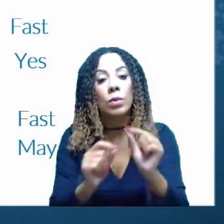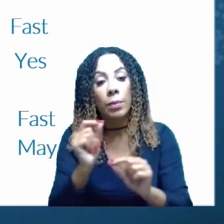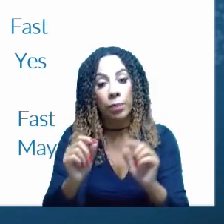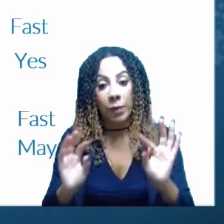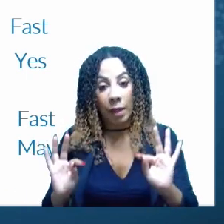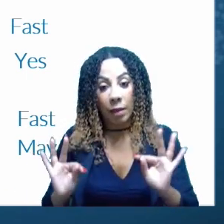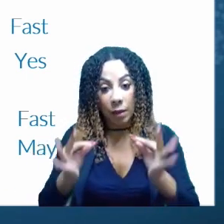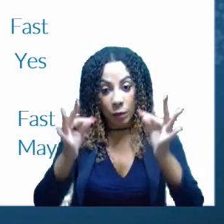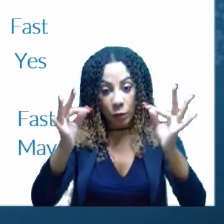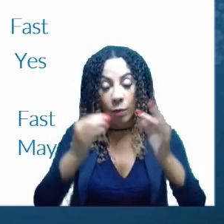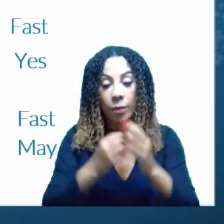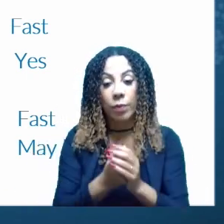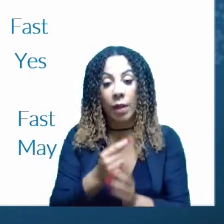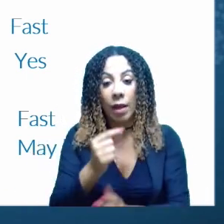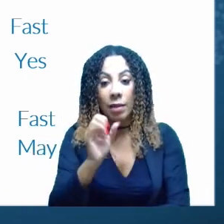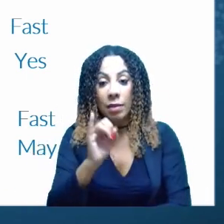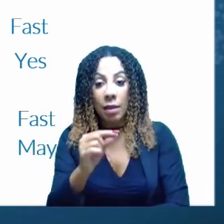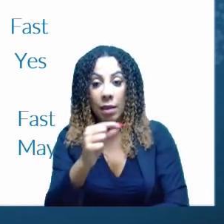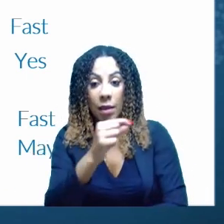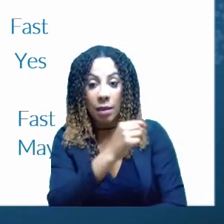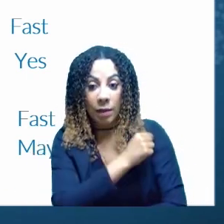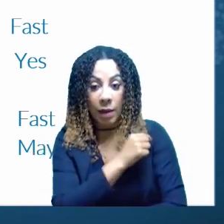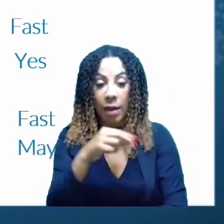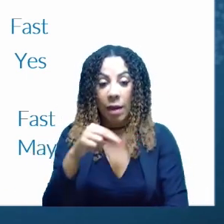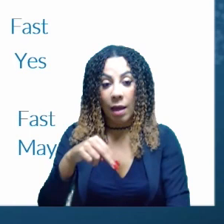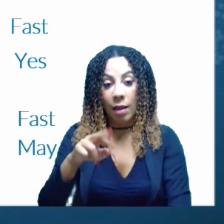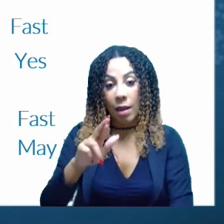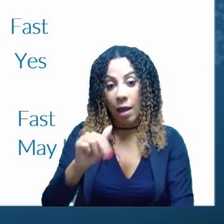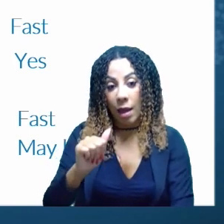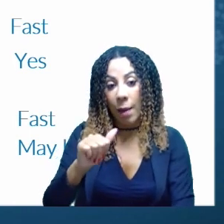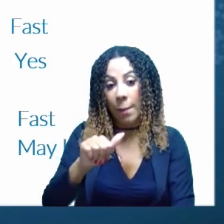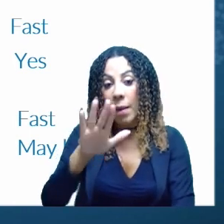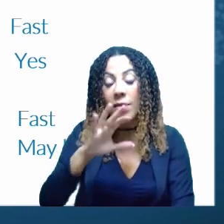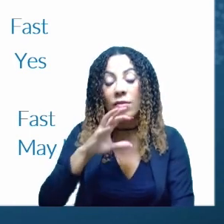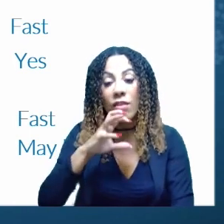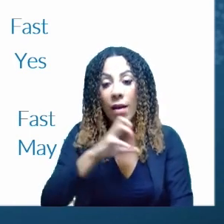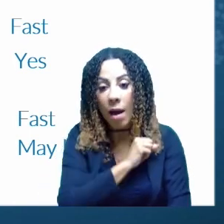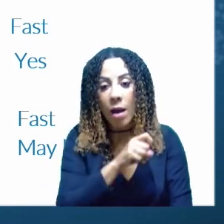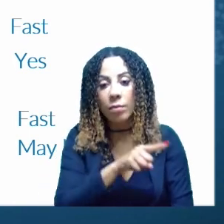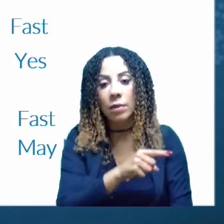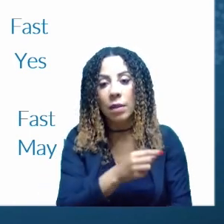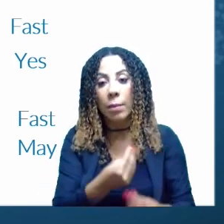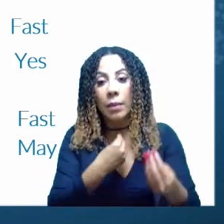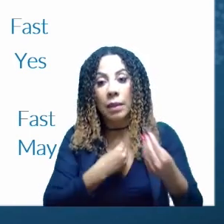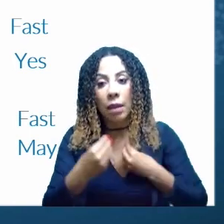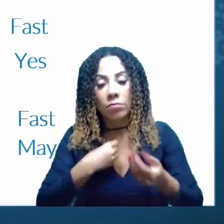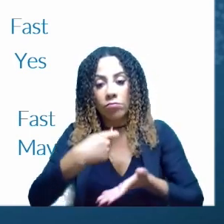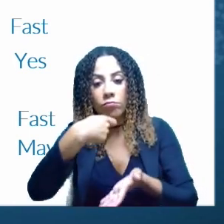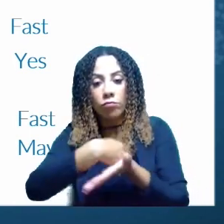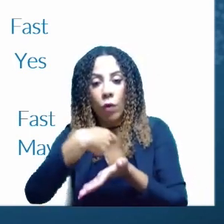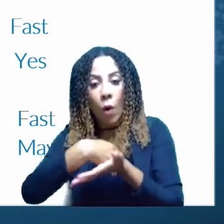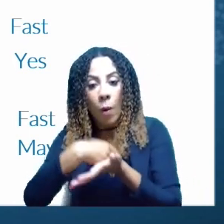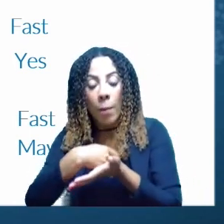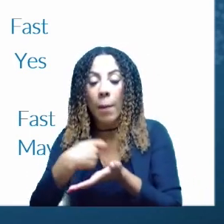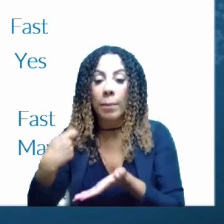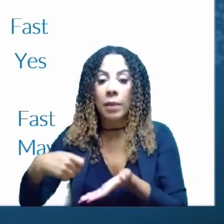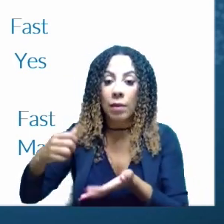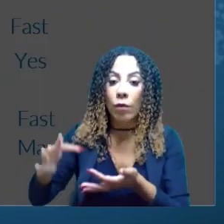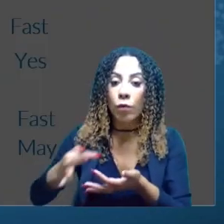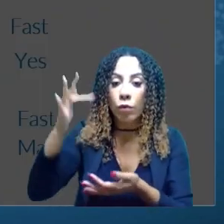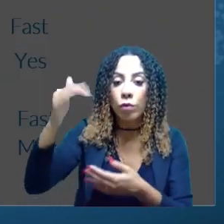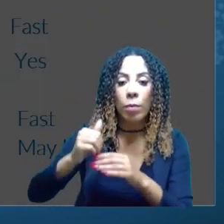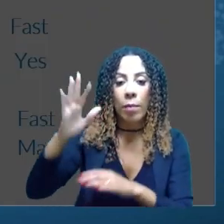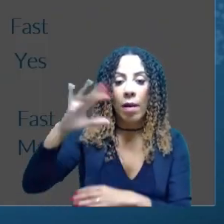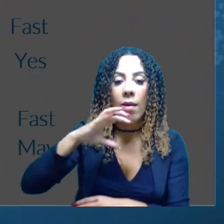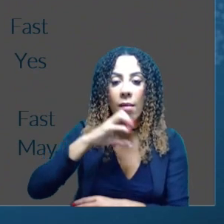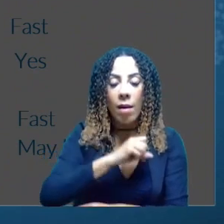as vacinas baseadas em RNA foram tão rápidas, isso coloca uma pressão para que nós tenhamos vacinas mais rápidas no futuro. E no futuro